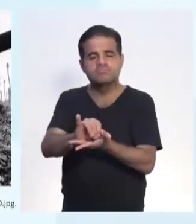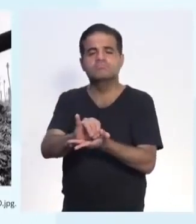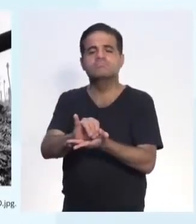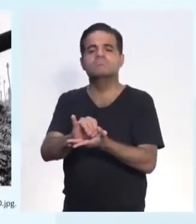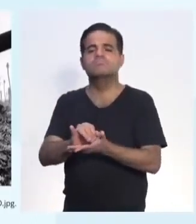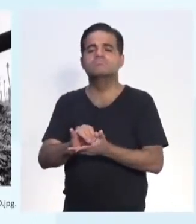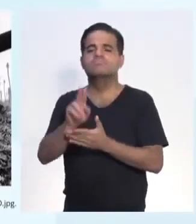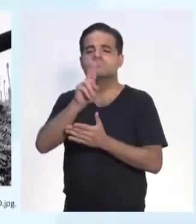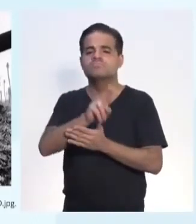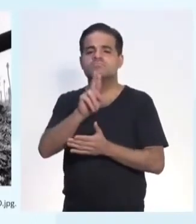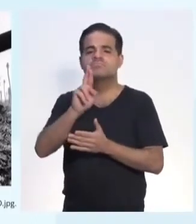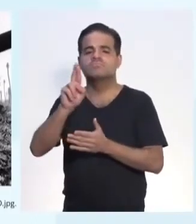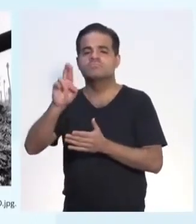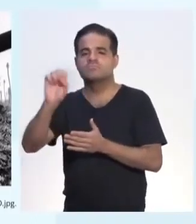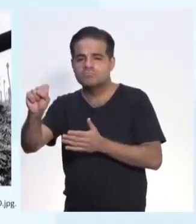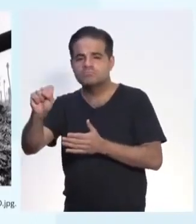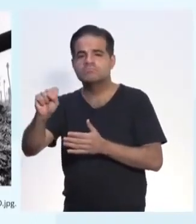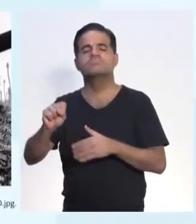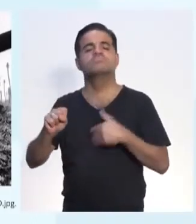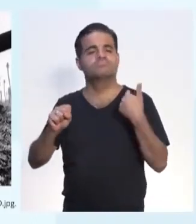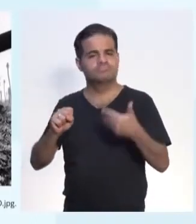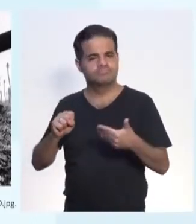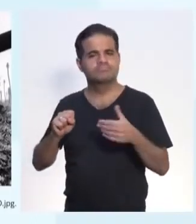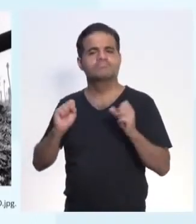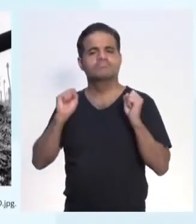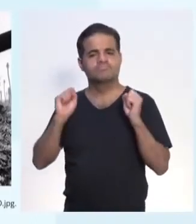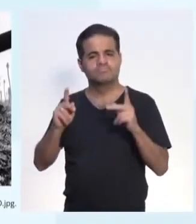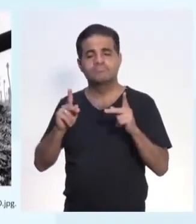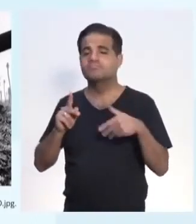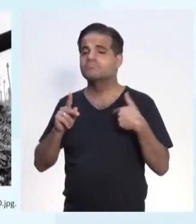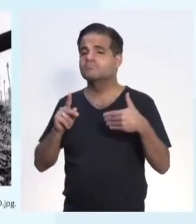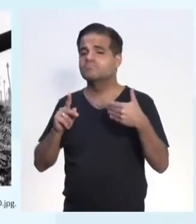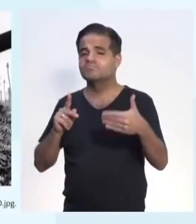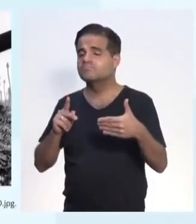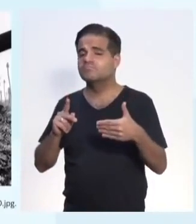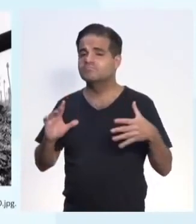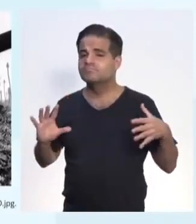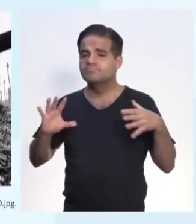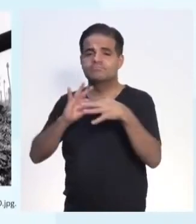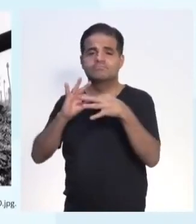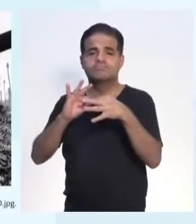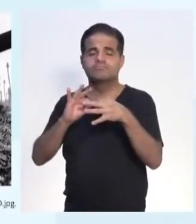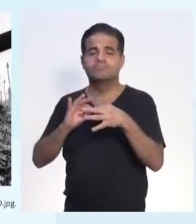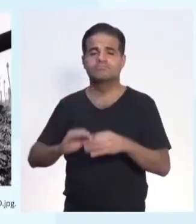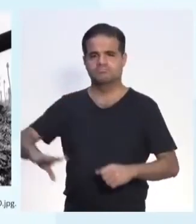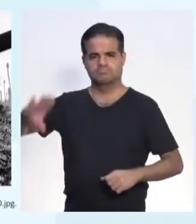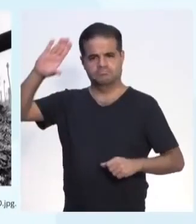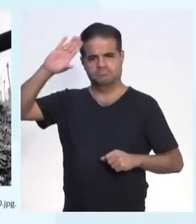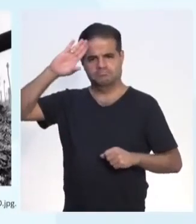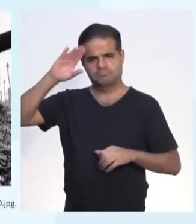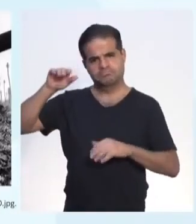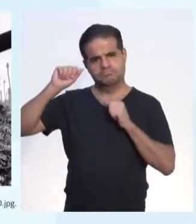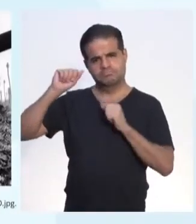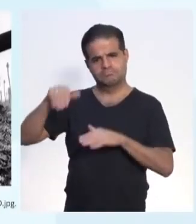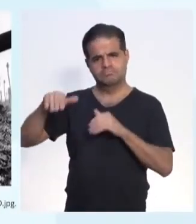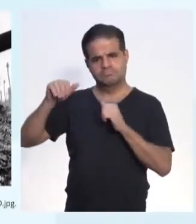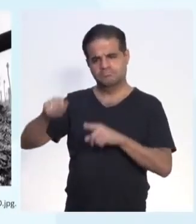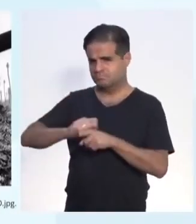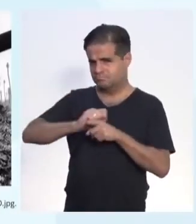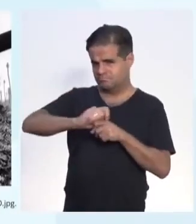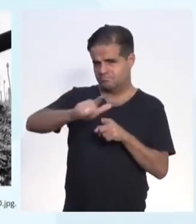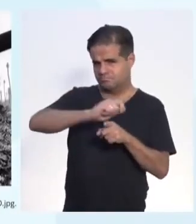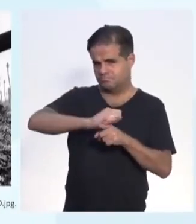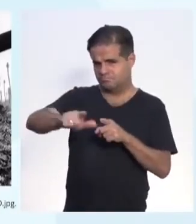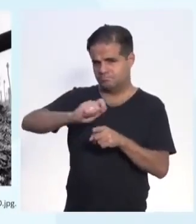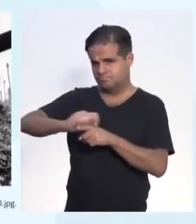União Soviética, ok? E o fortalecimento de soldados para expulsar